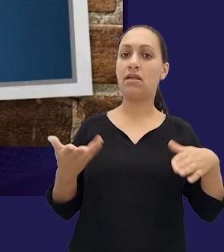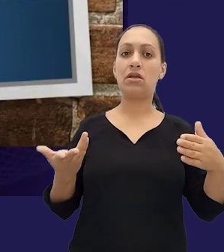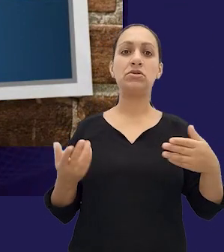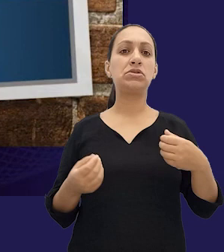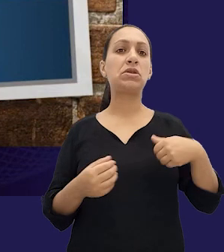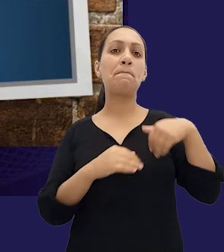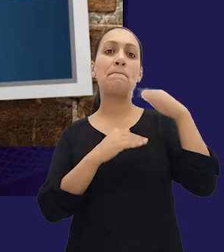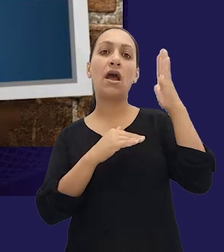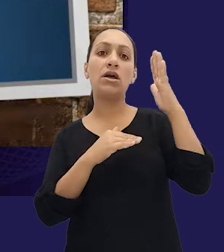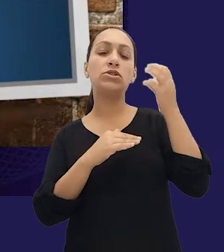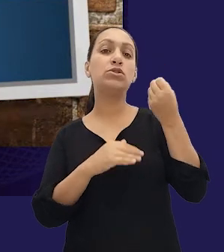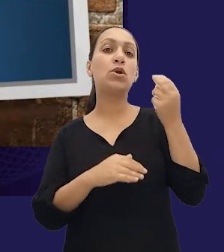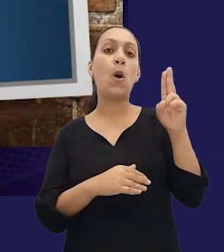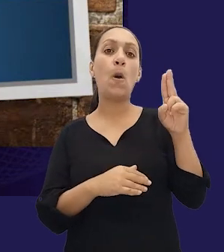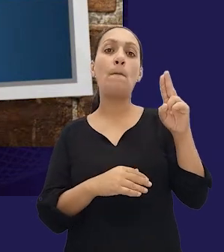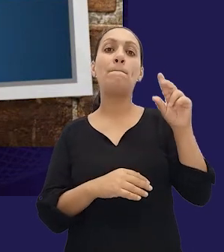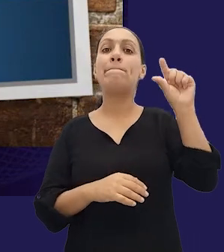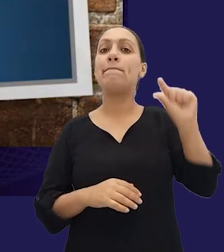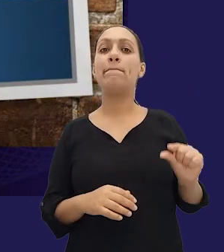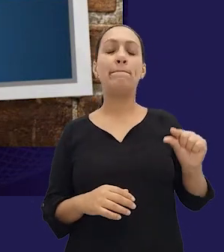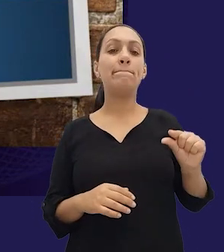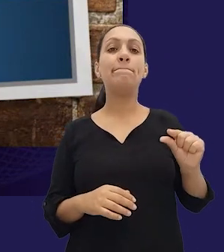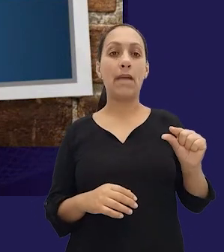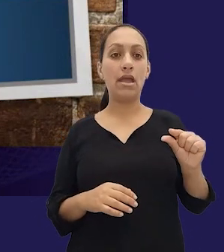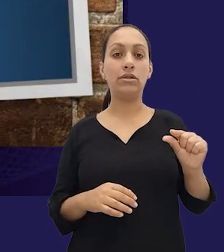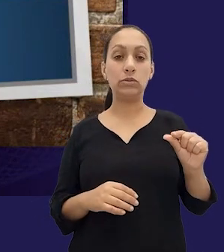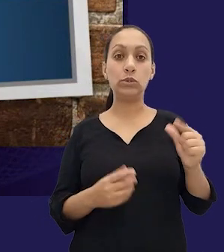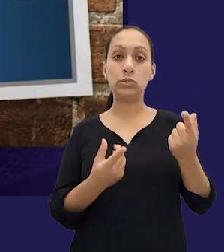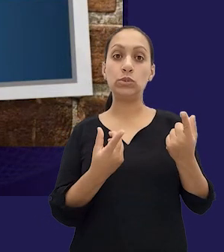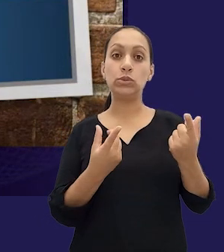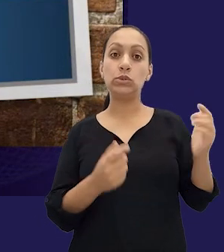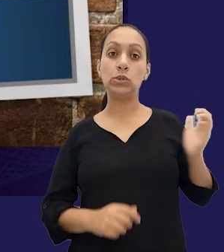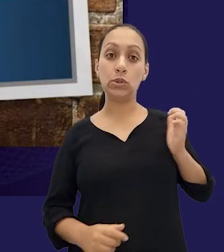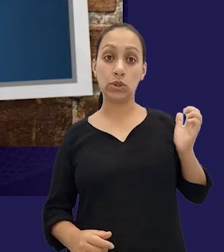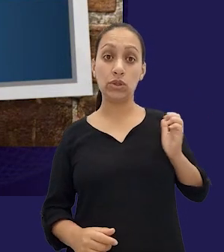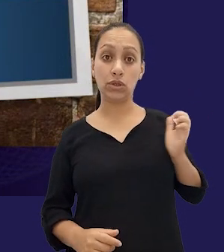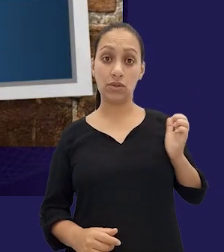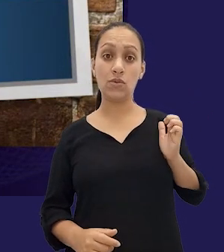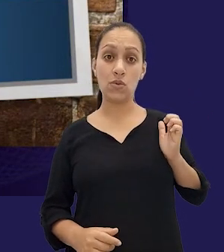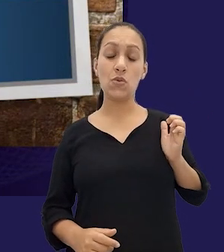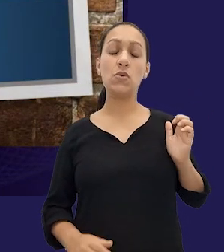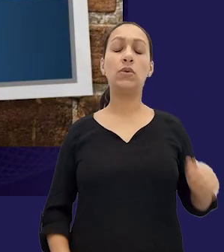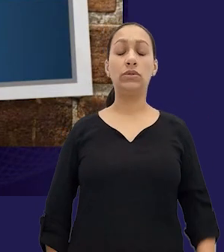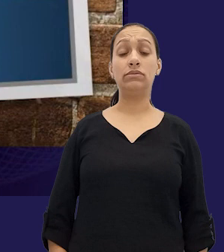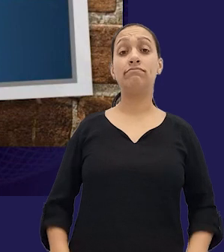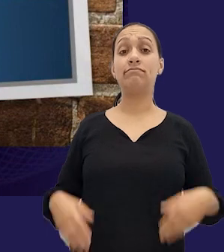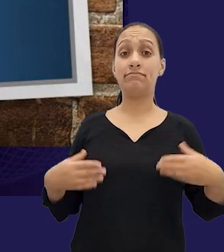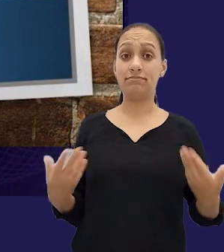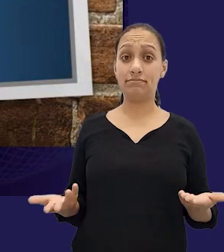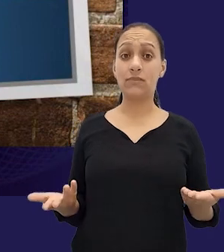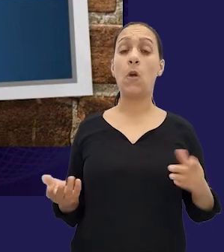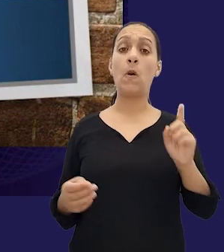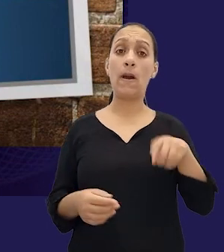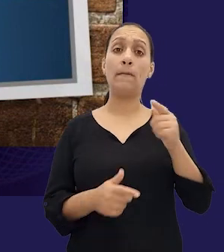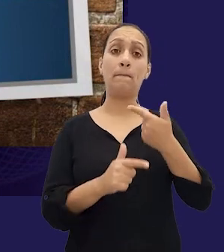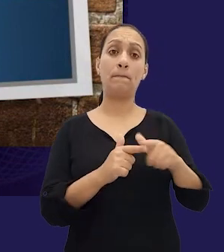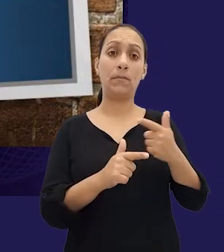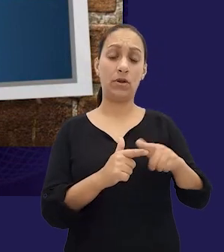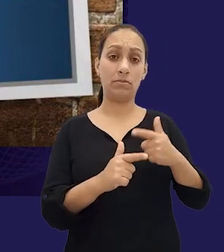mais ou menos favorecidos economicamente, e, portanto, passa a ser, sim, um